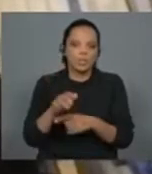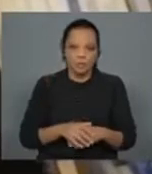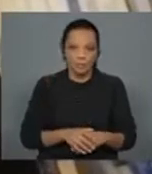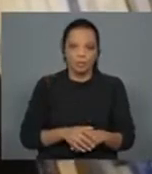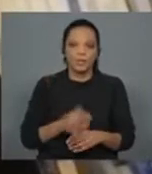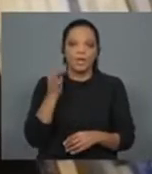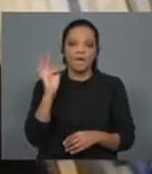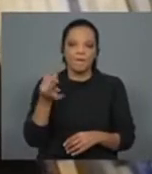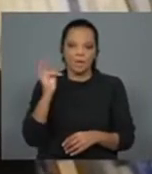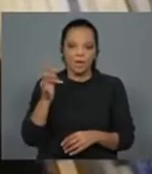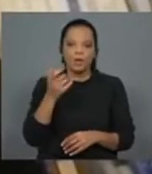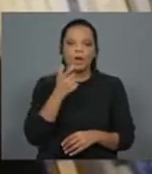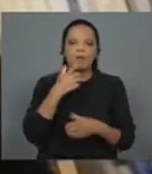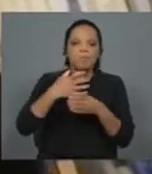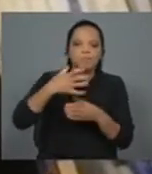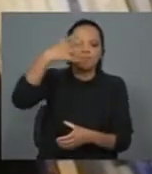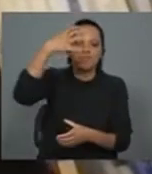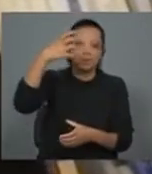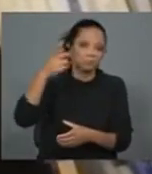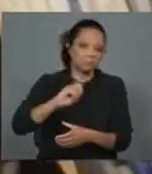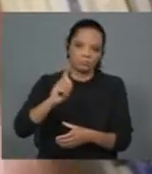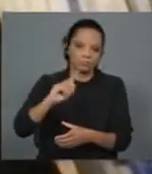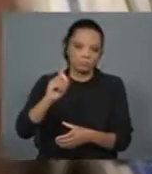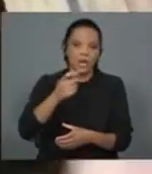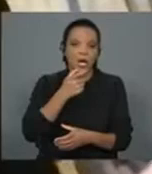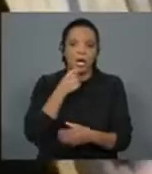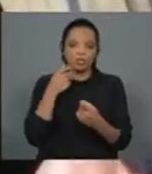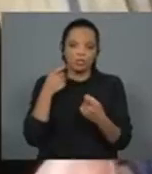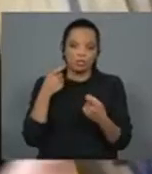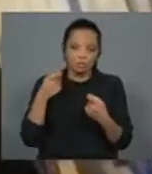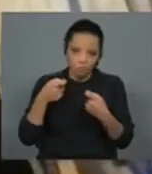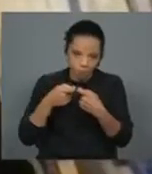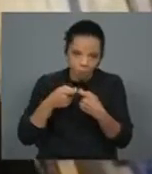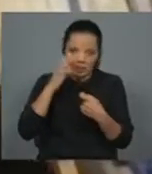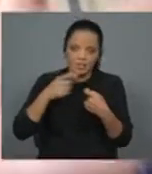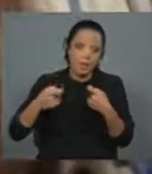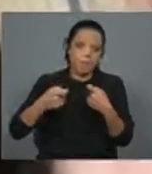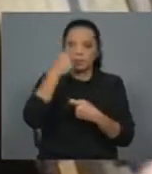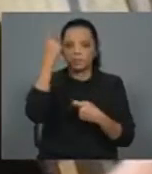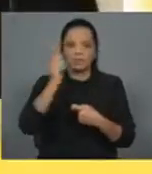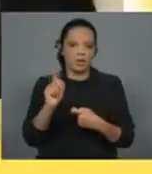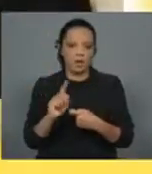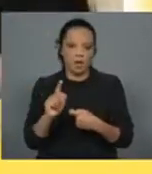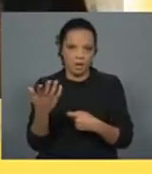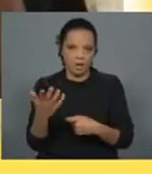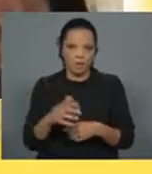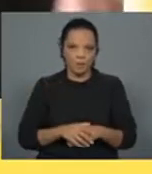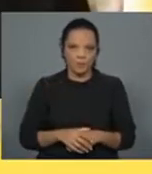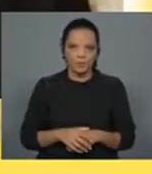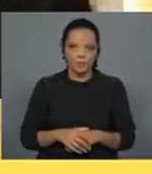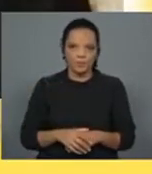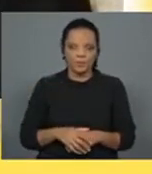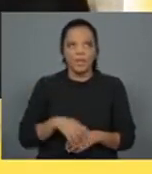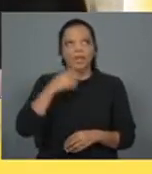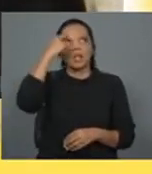num pilar, um ferro de uma dimensão que não é adequada para um sismo, não é? Para uma zona sísmica. Vai ter esta